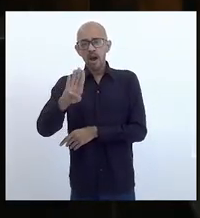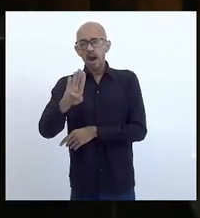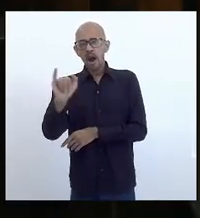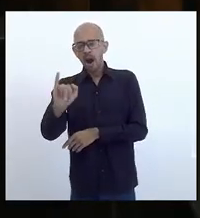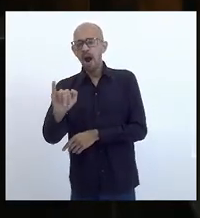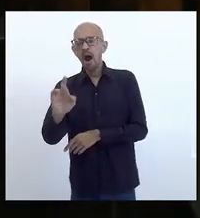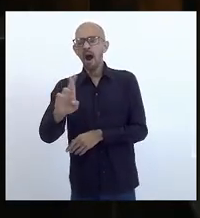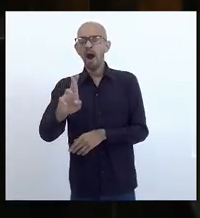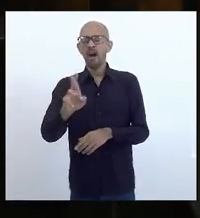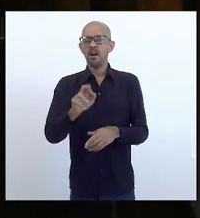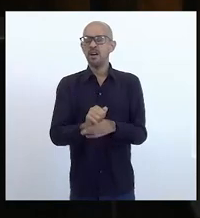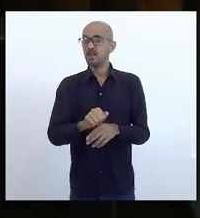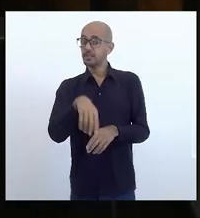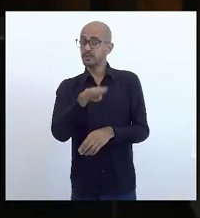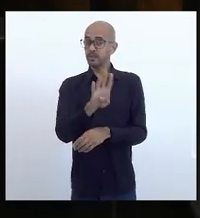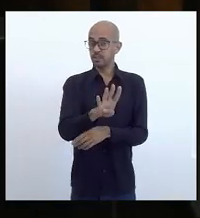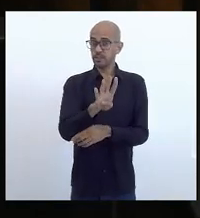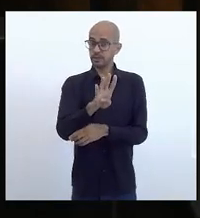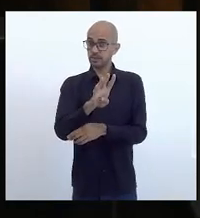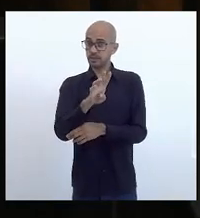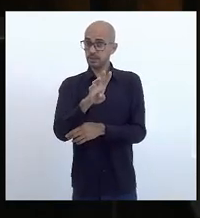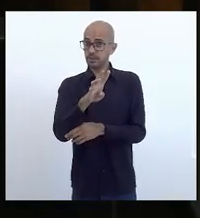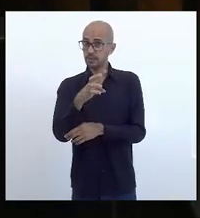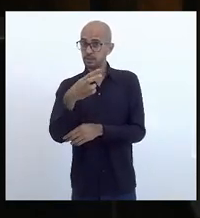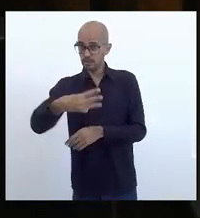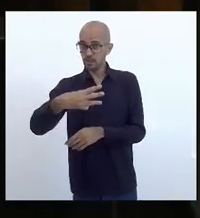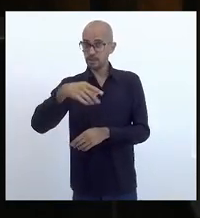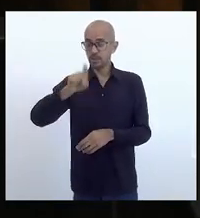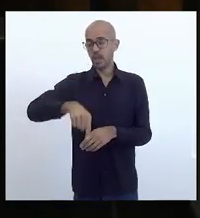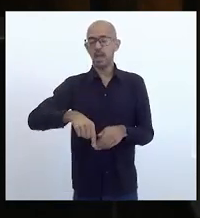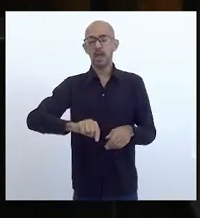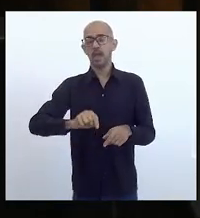43,1 bilhões são oriundos dos tributos,